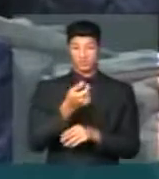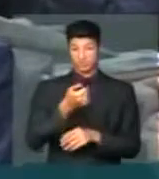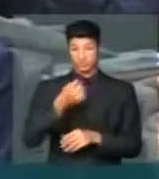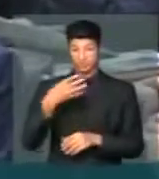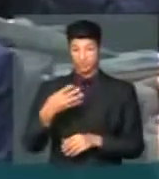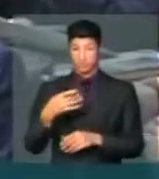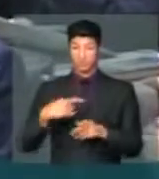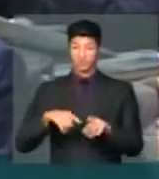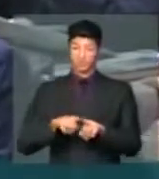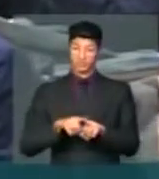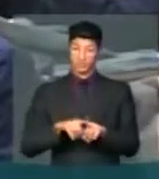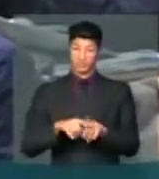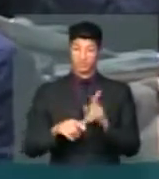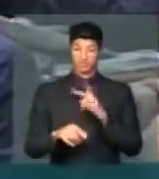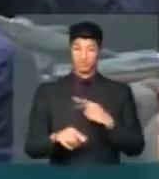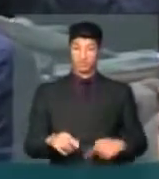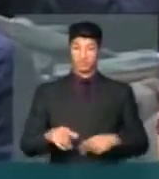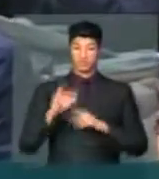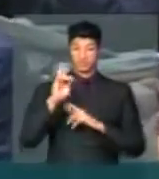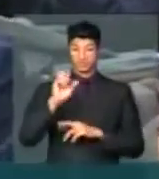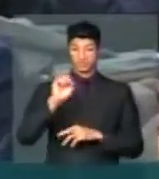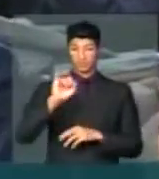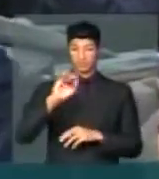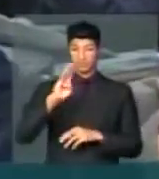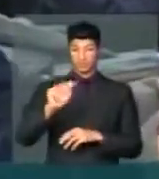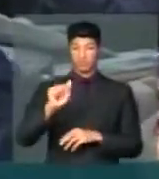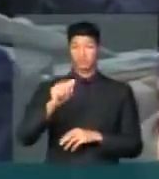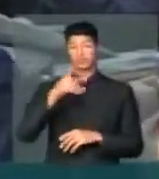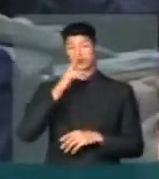2014. Então, líder Cibá,